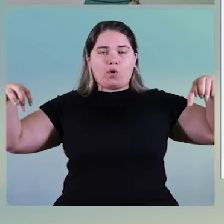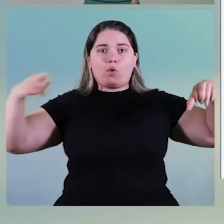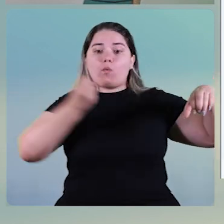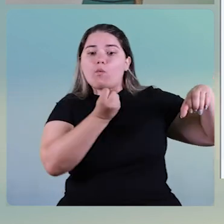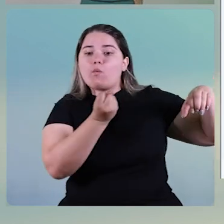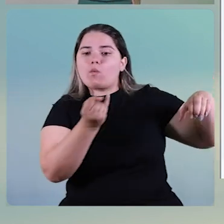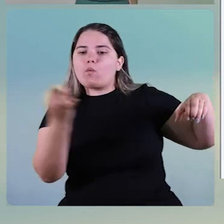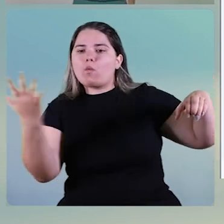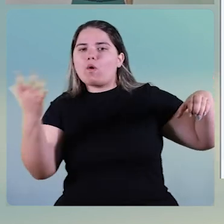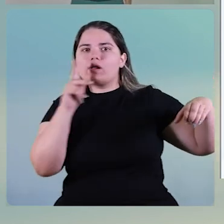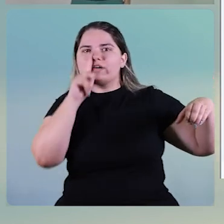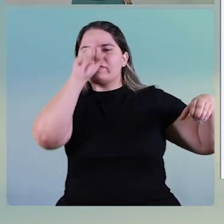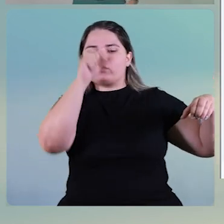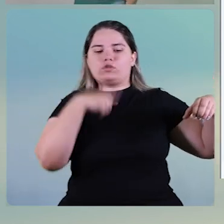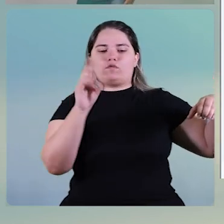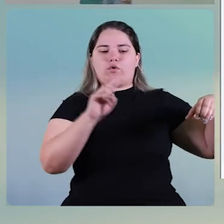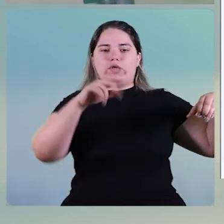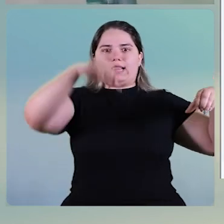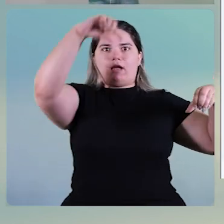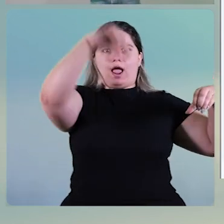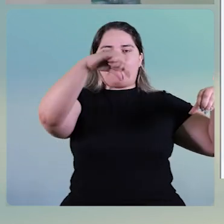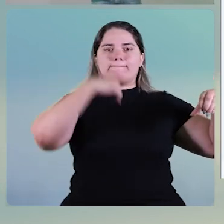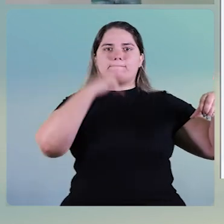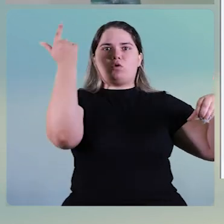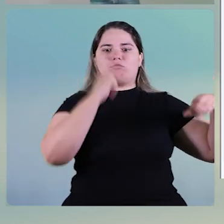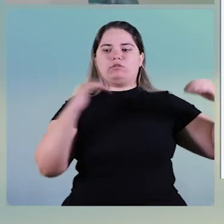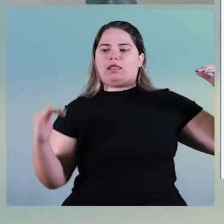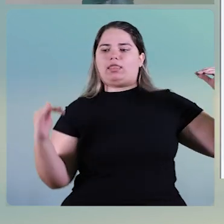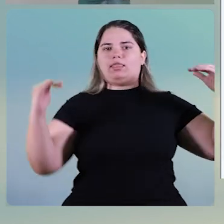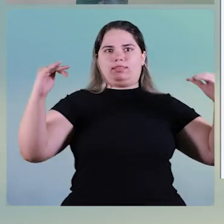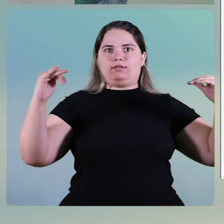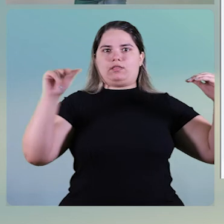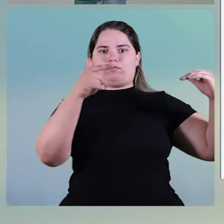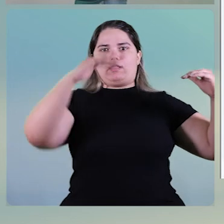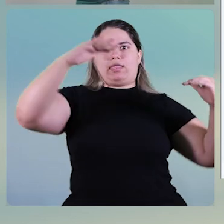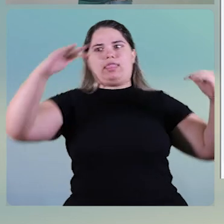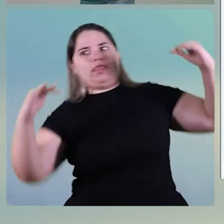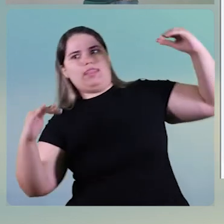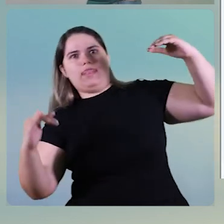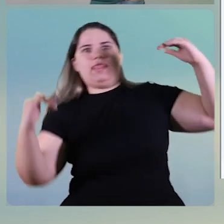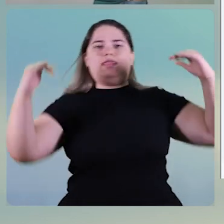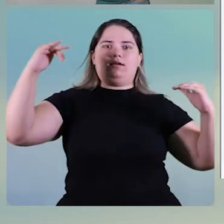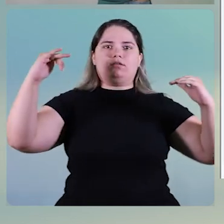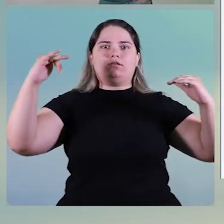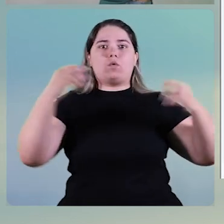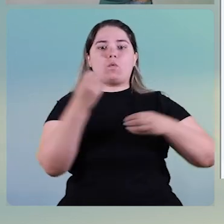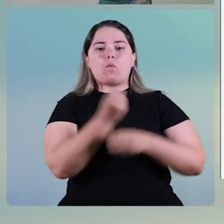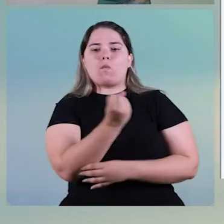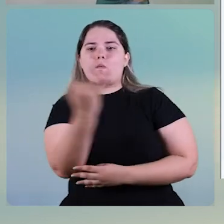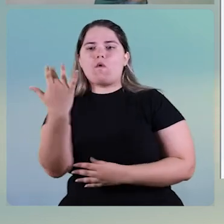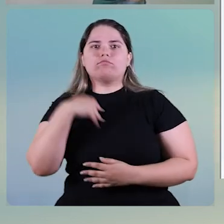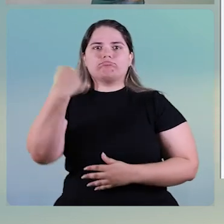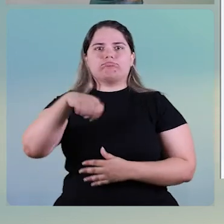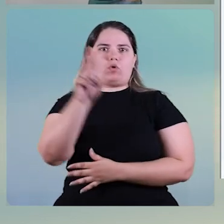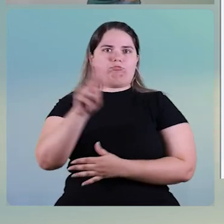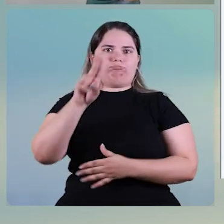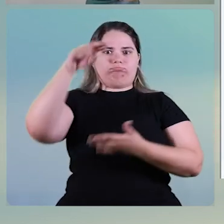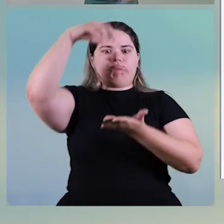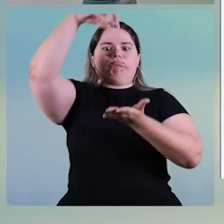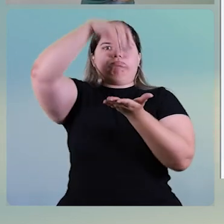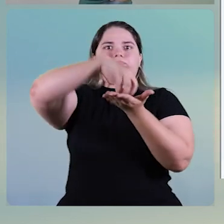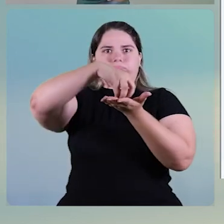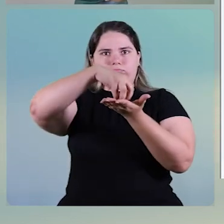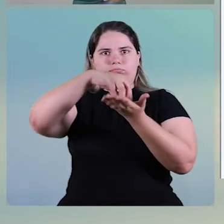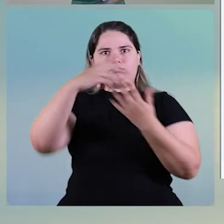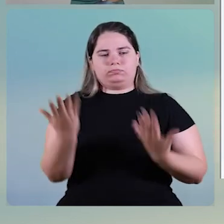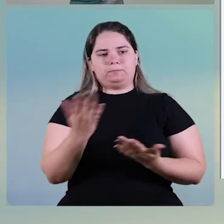de interpotente exatamente porque a força potente está entre os extremos da barra. No equilíbrio, a